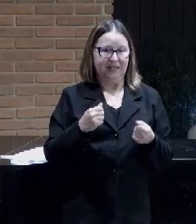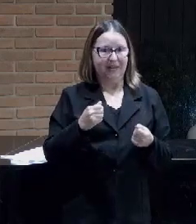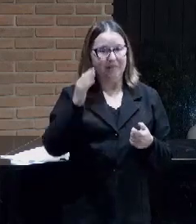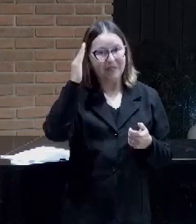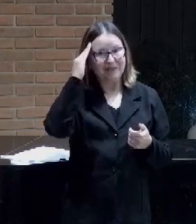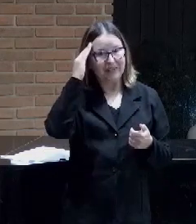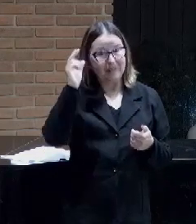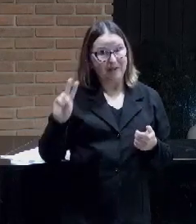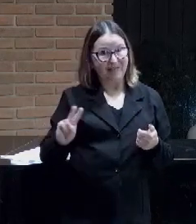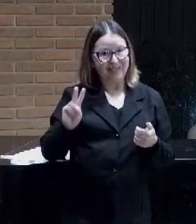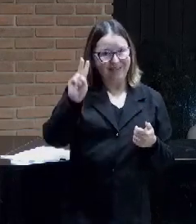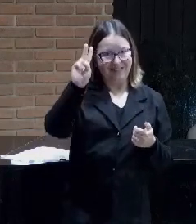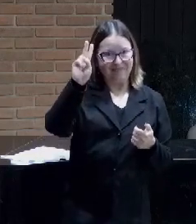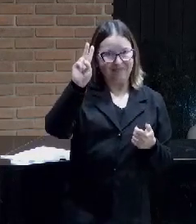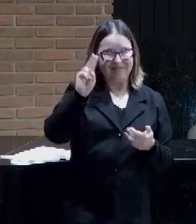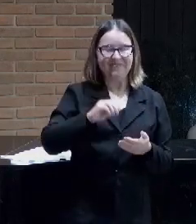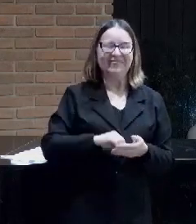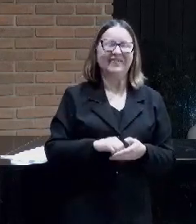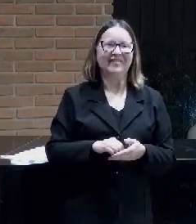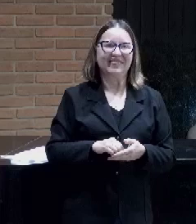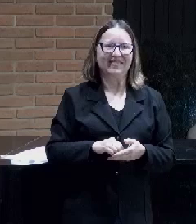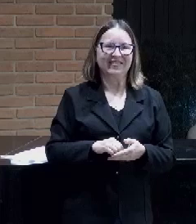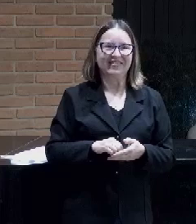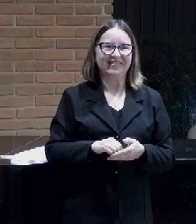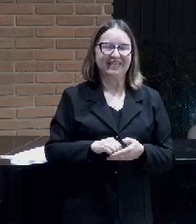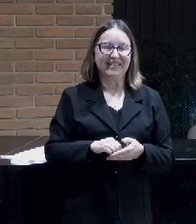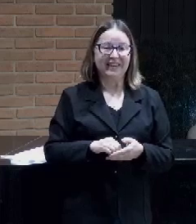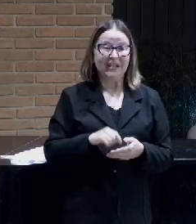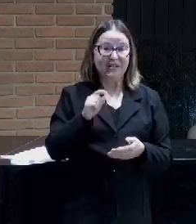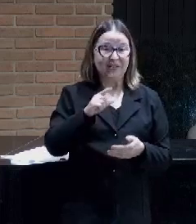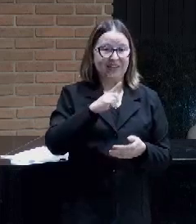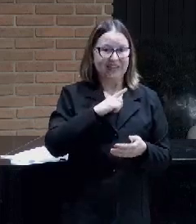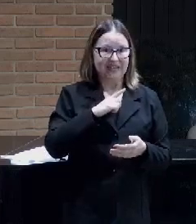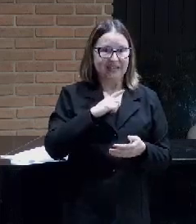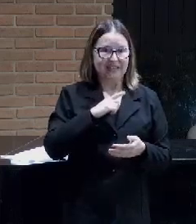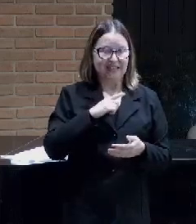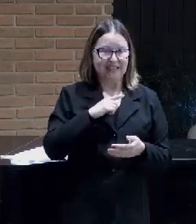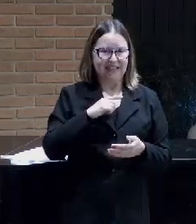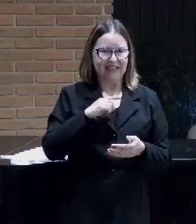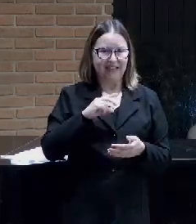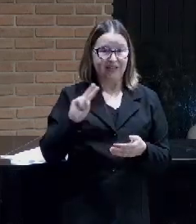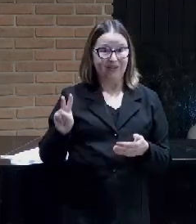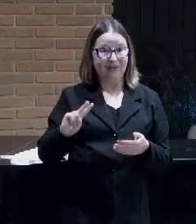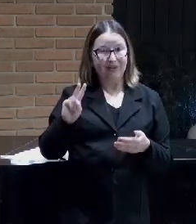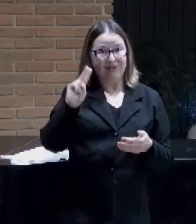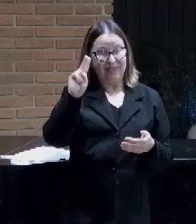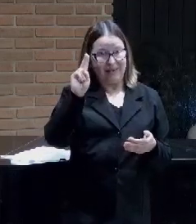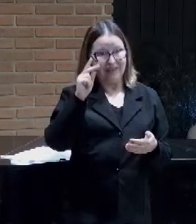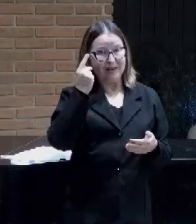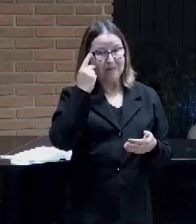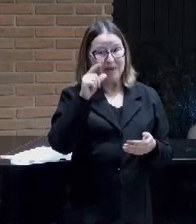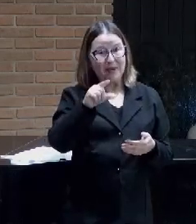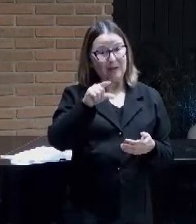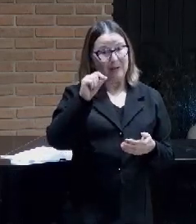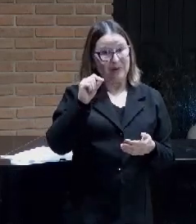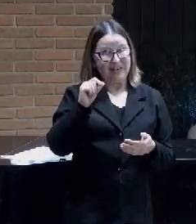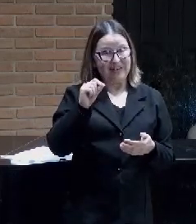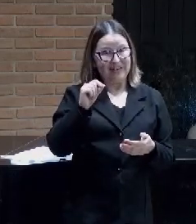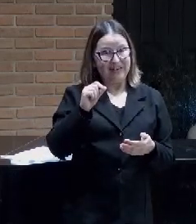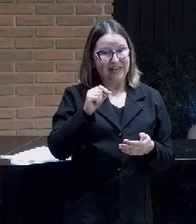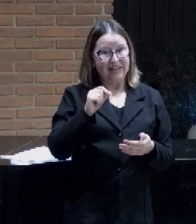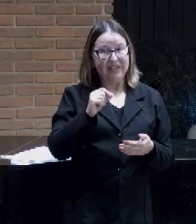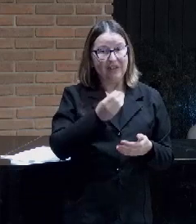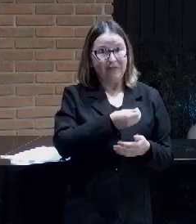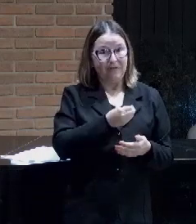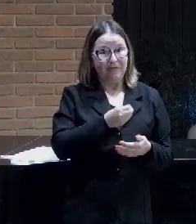mais ou menos assim. Você tem critérios de valores que faz você, por exemplo, andar com algumas pessoas, não andar com outras. E faz com que essas pessoas sejam importantes